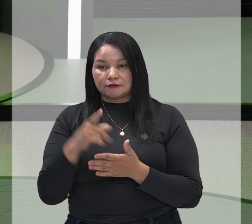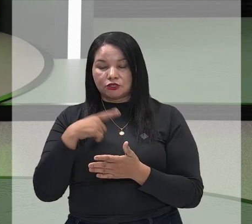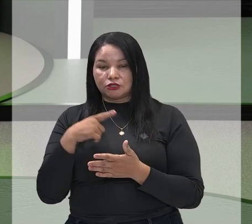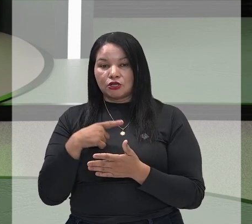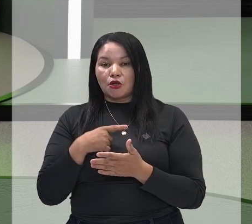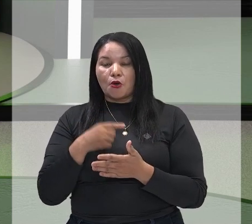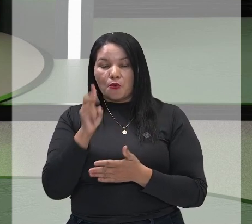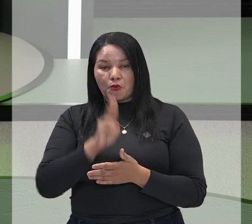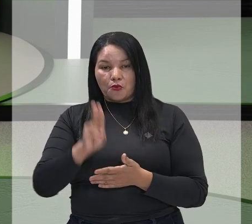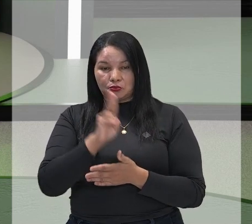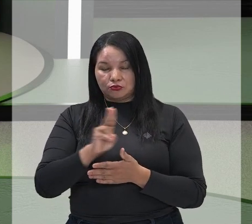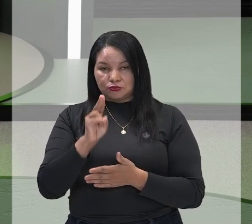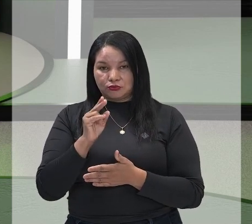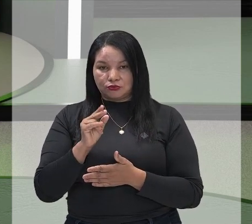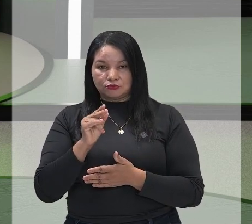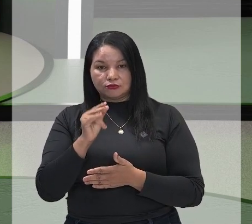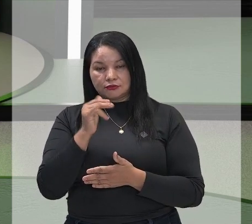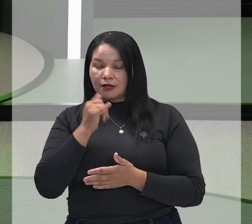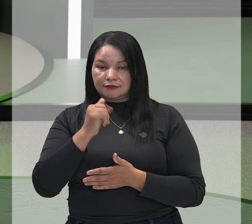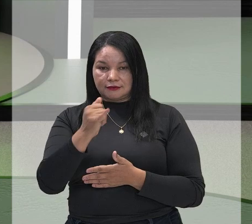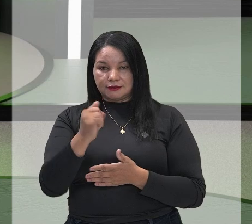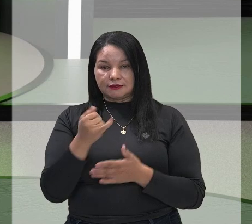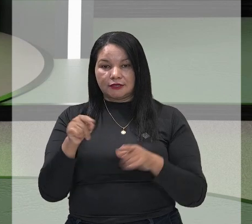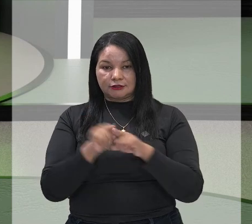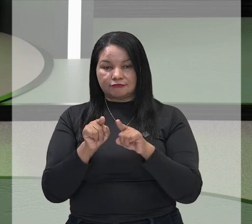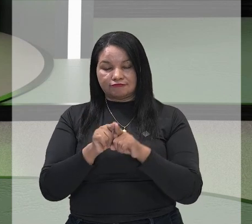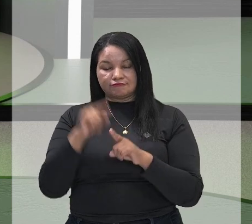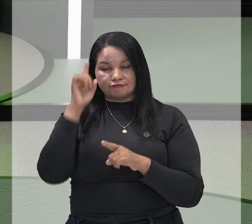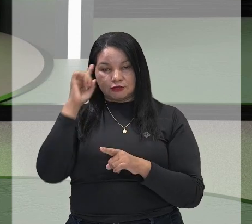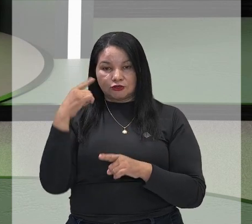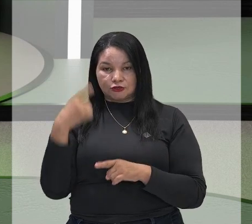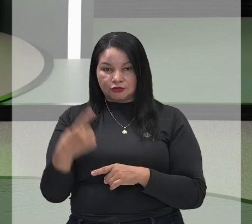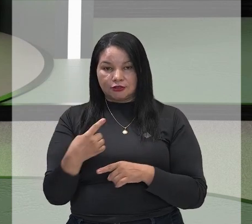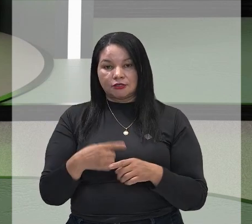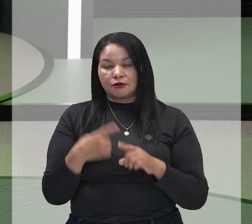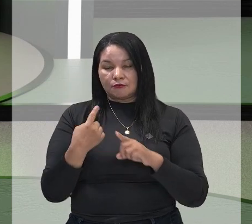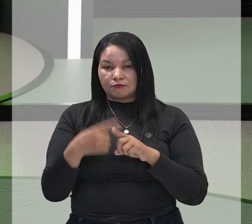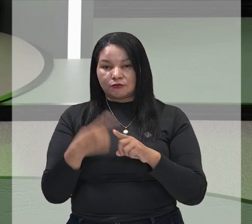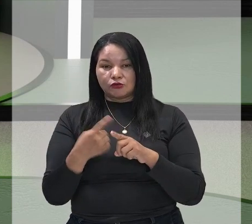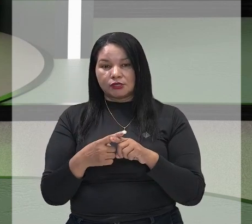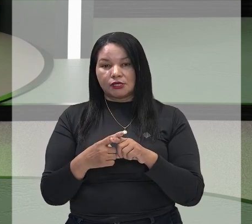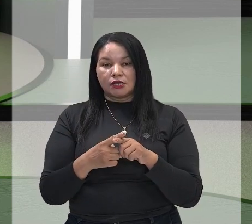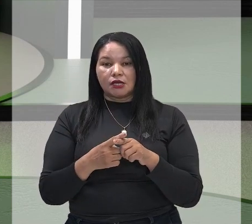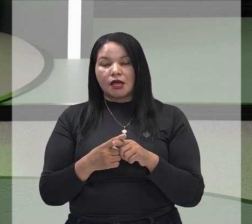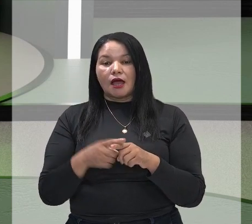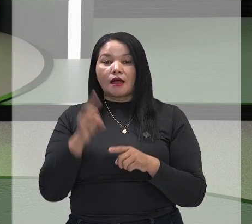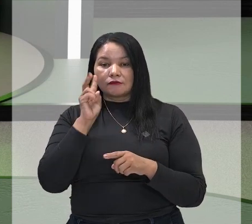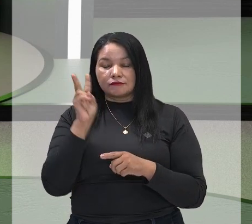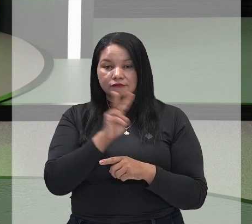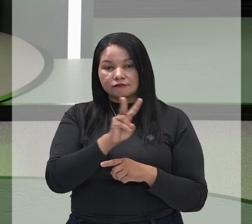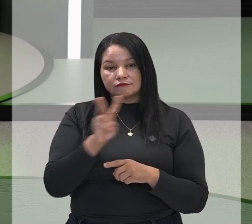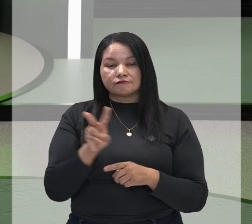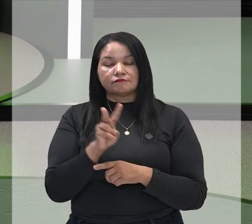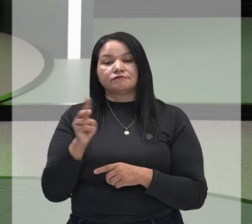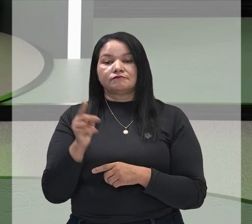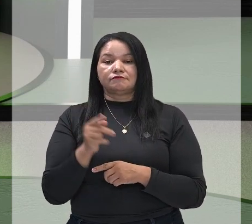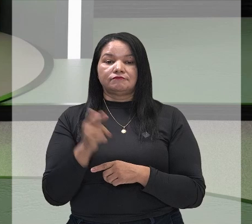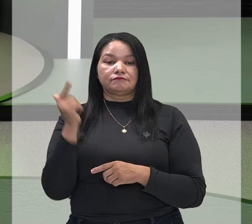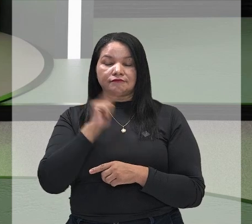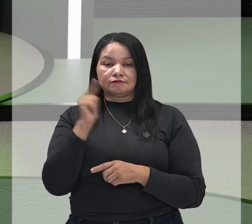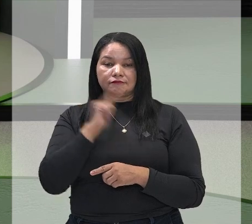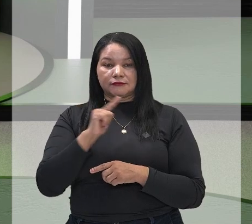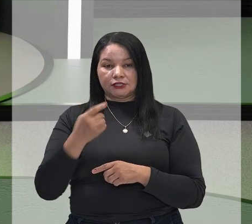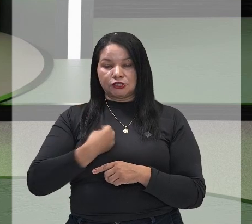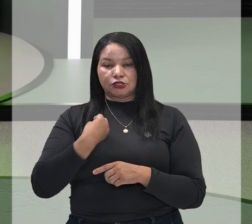da eletricidade no cotidiano, para a gente entender que não é algo abstrato, não é algo que está longe do nosso dia a dia.